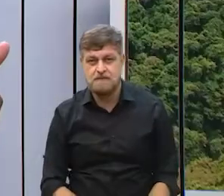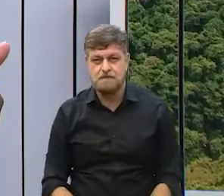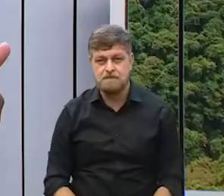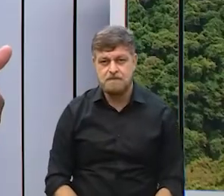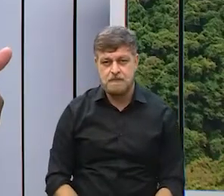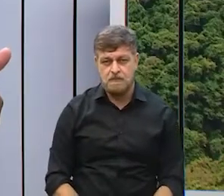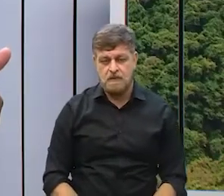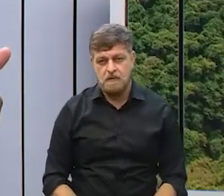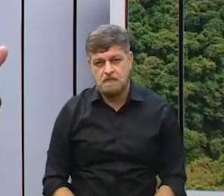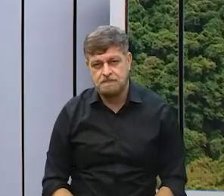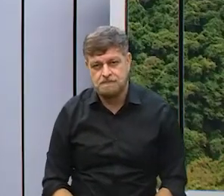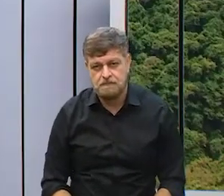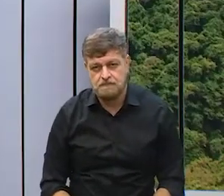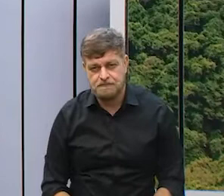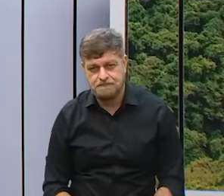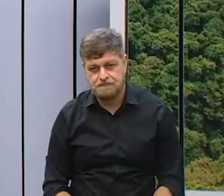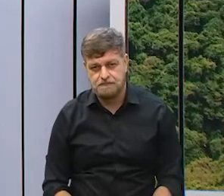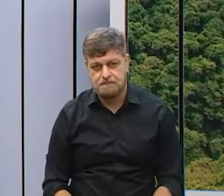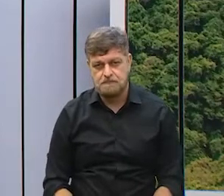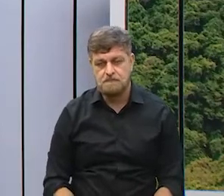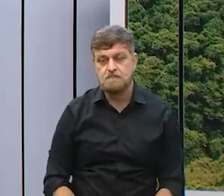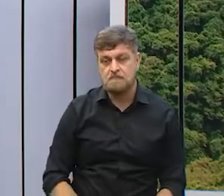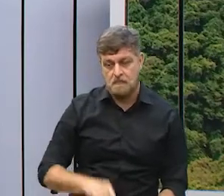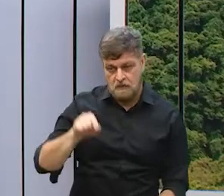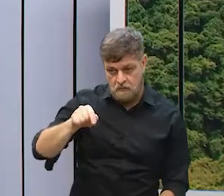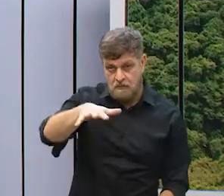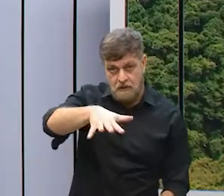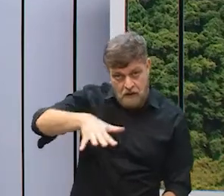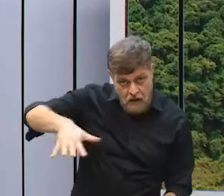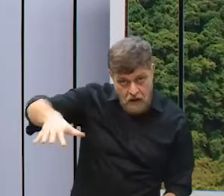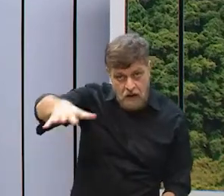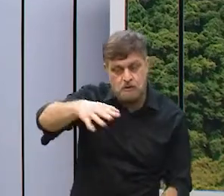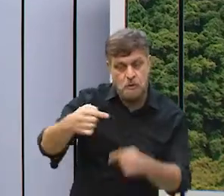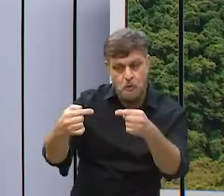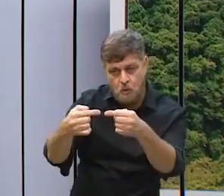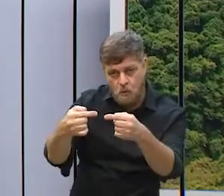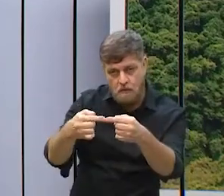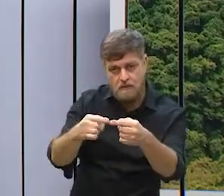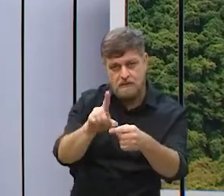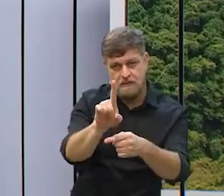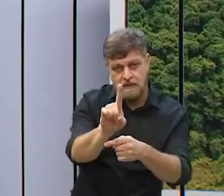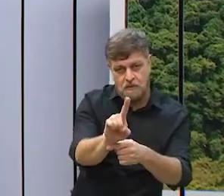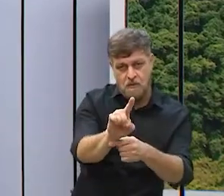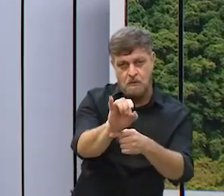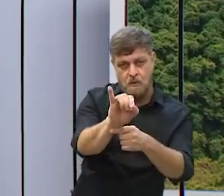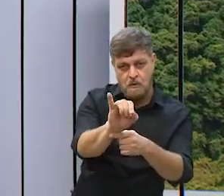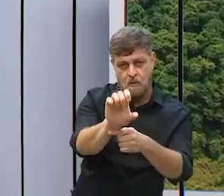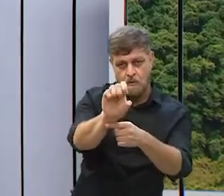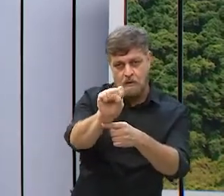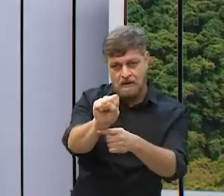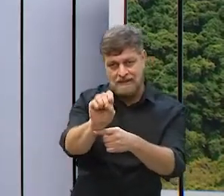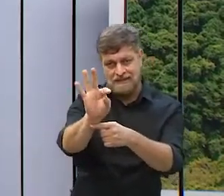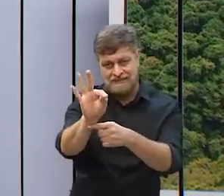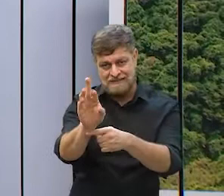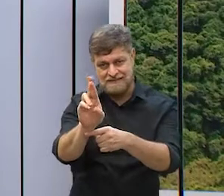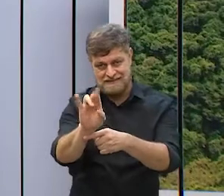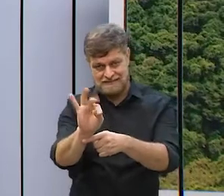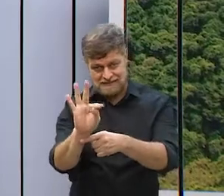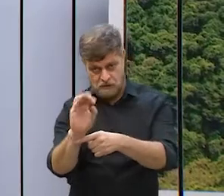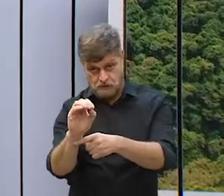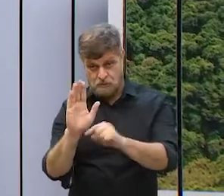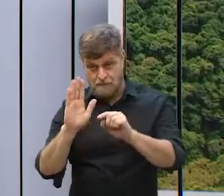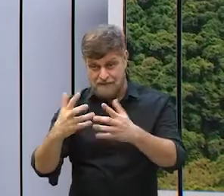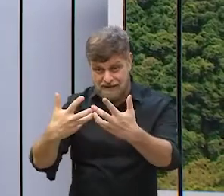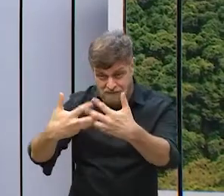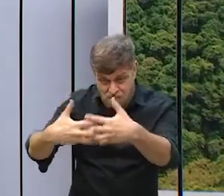nós se elevou a distrito, a região, apenas como status, mas como efetividade não